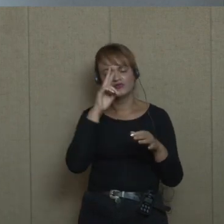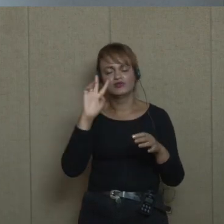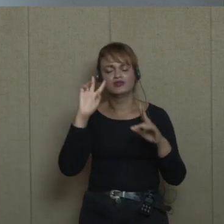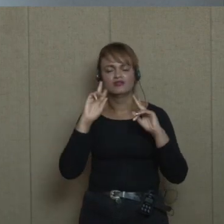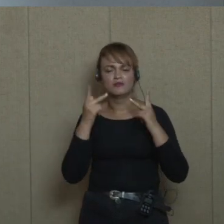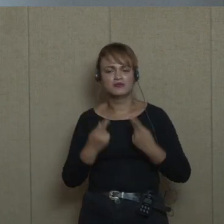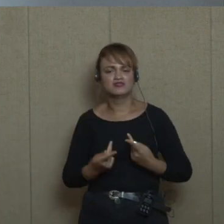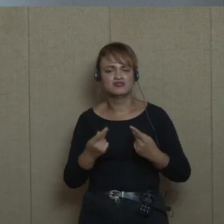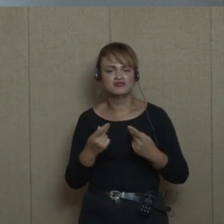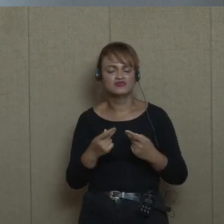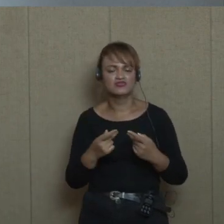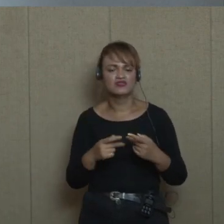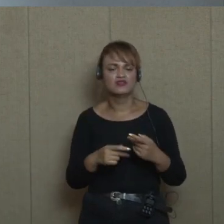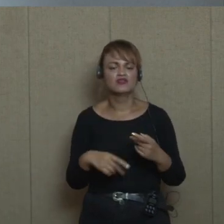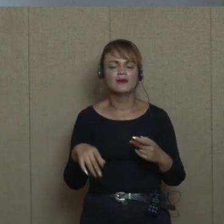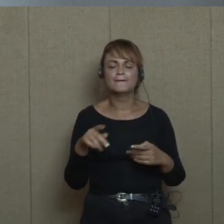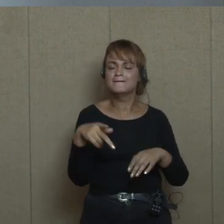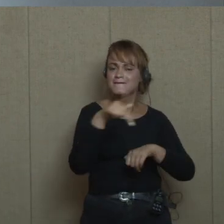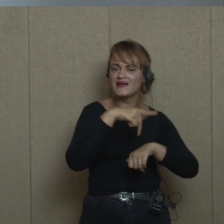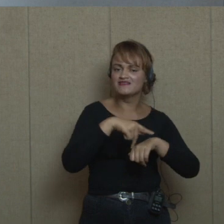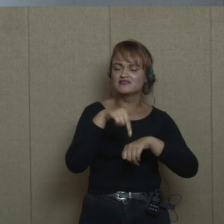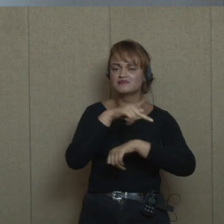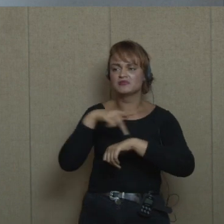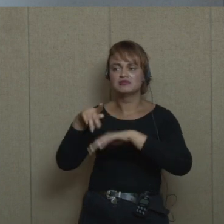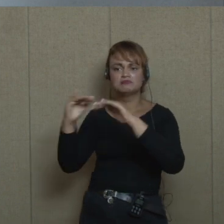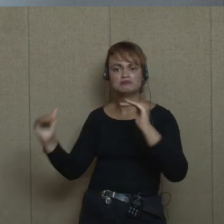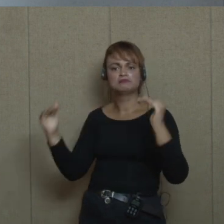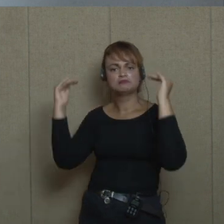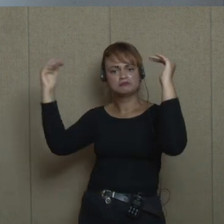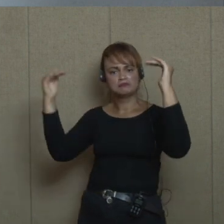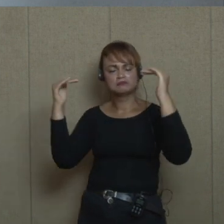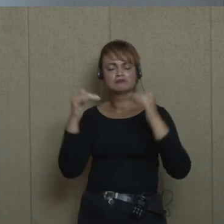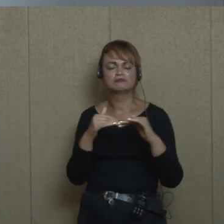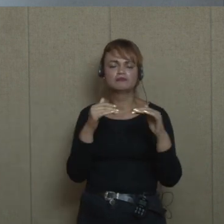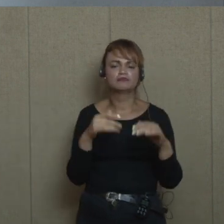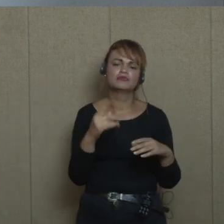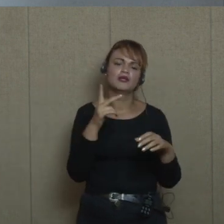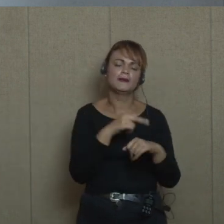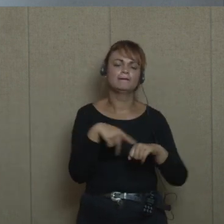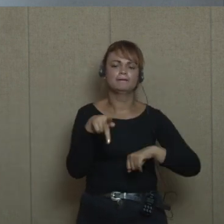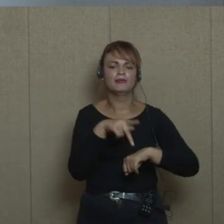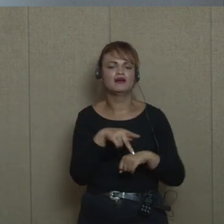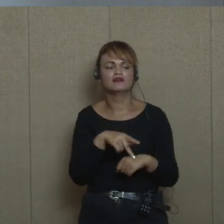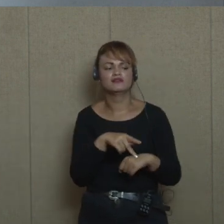where countries, onde países countries, soberanos, countries países with, com